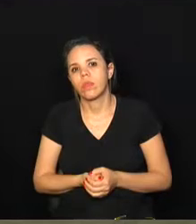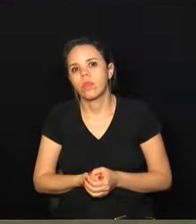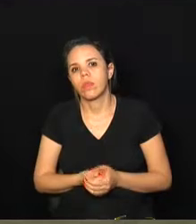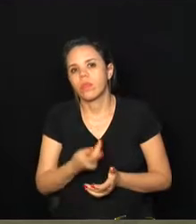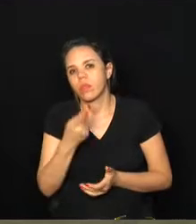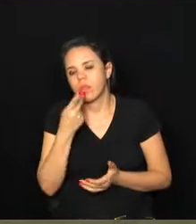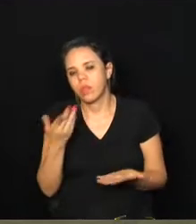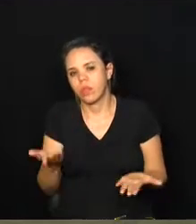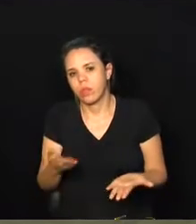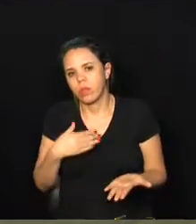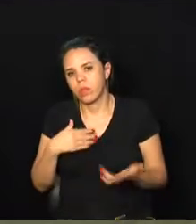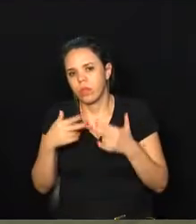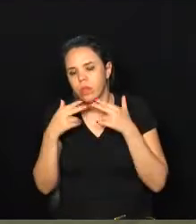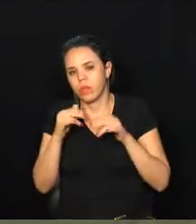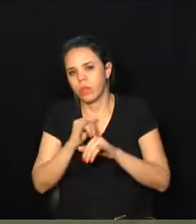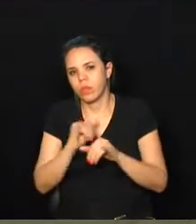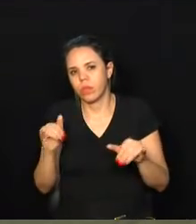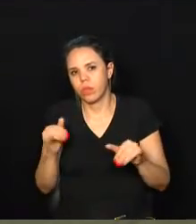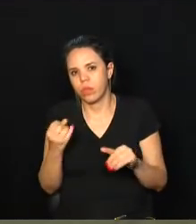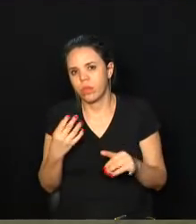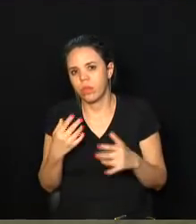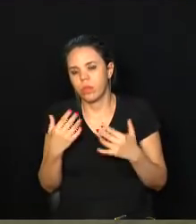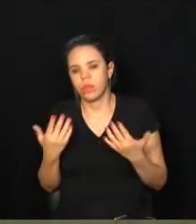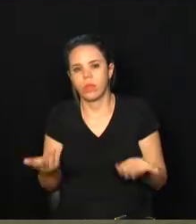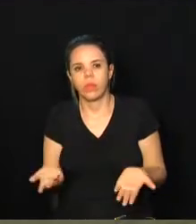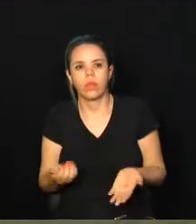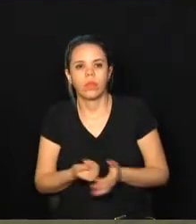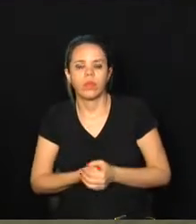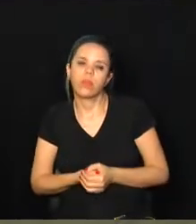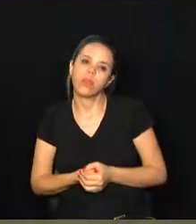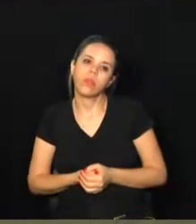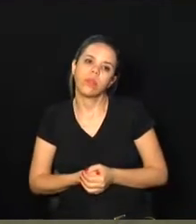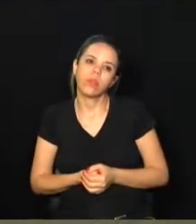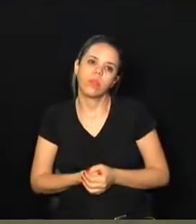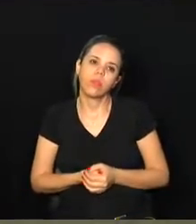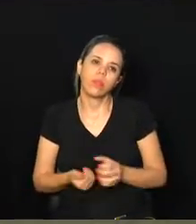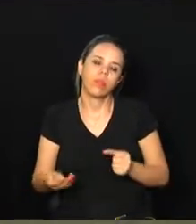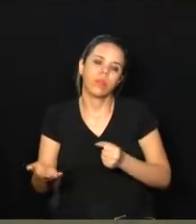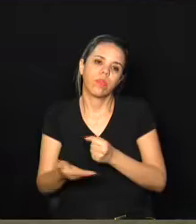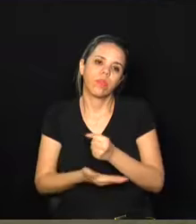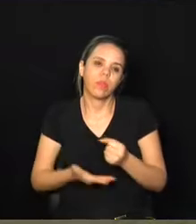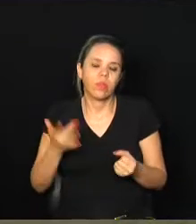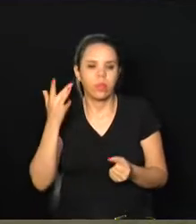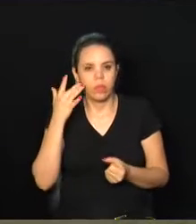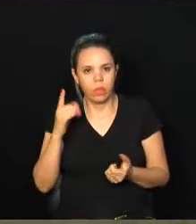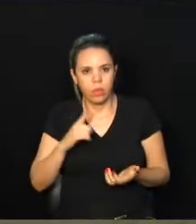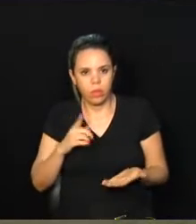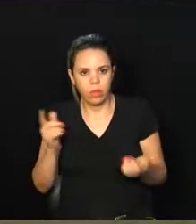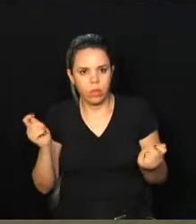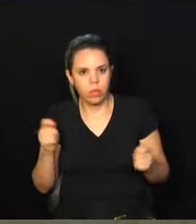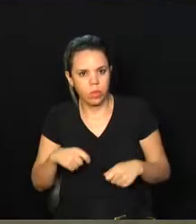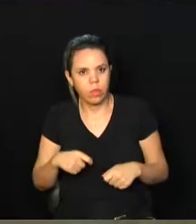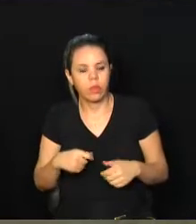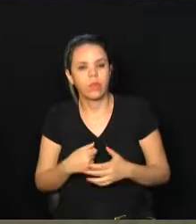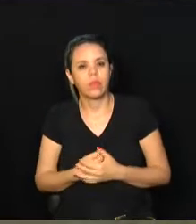falar, que para mim foi novidade, uma boa novidade. Essa coisa básica. Mas eu acho que a gente pode